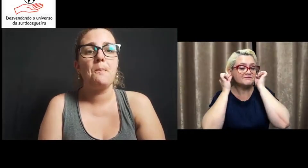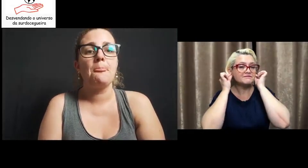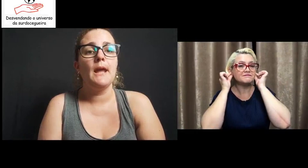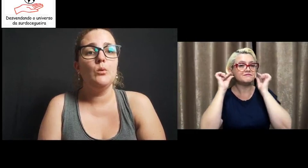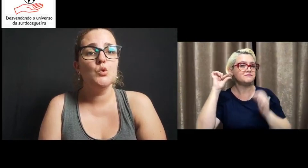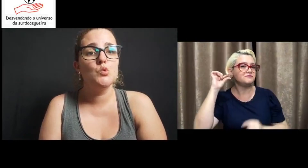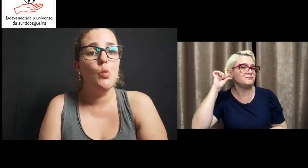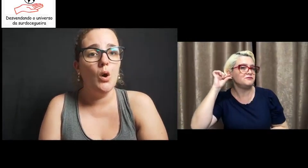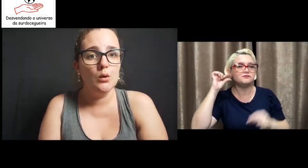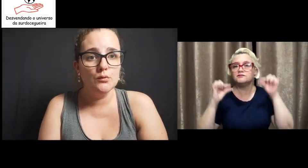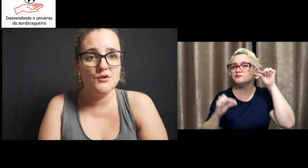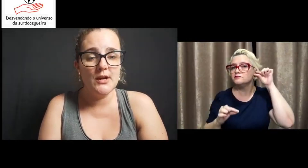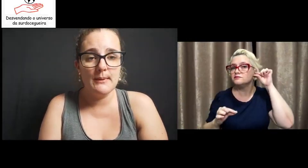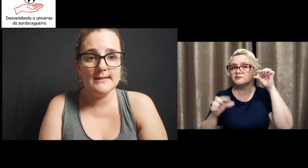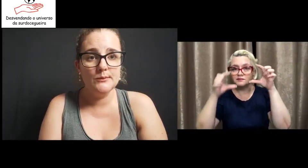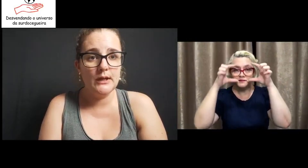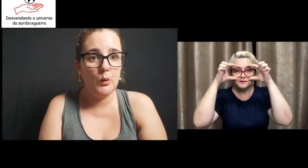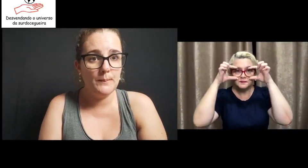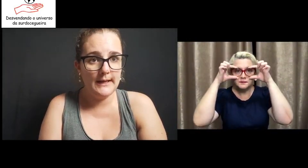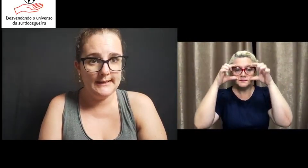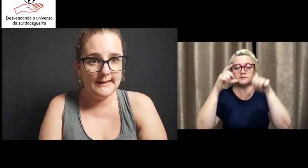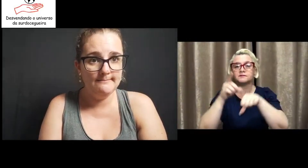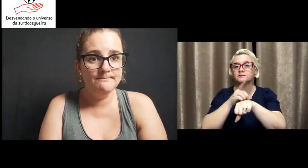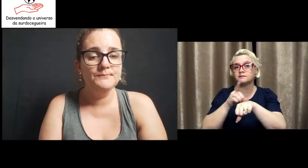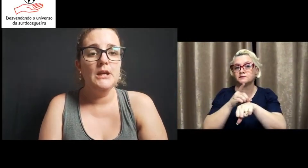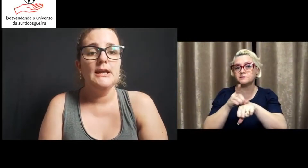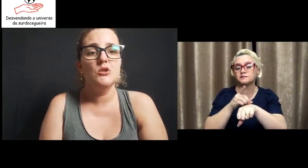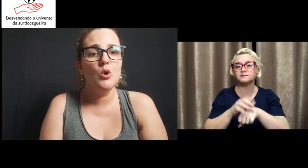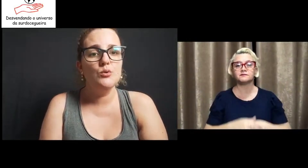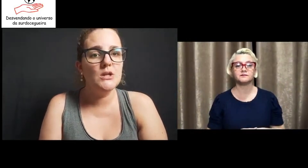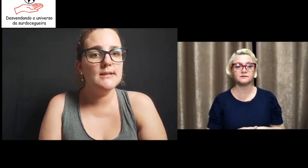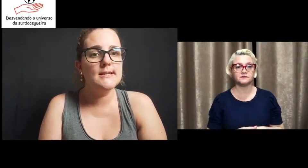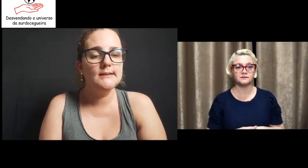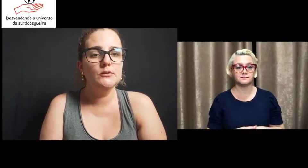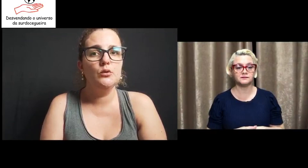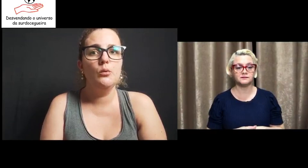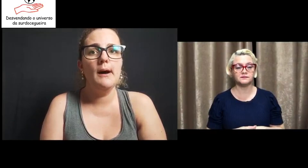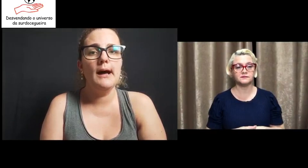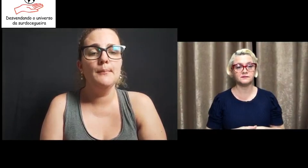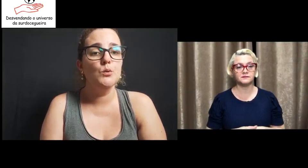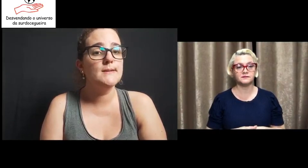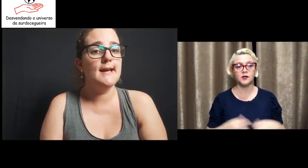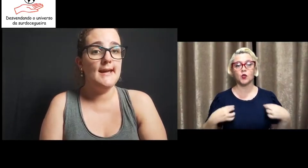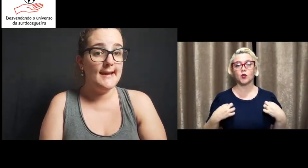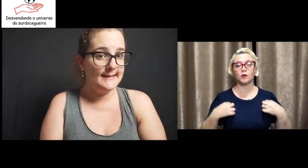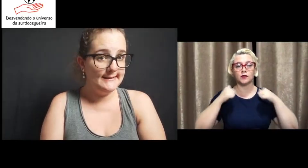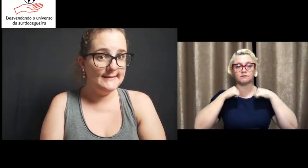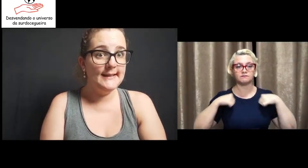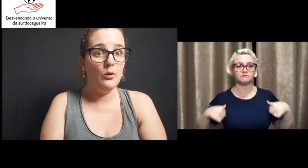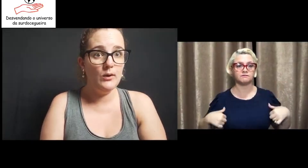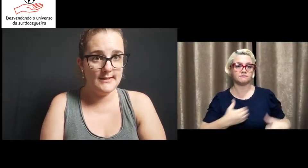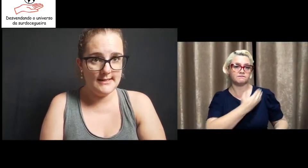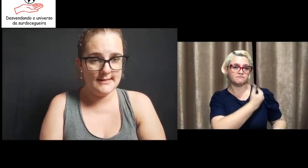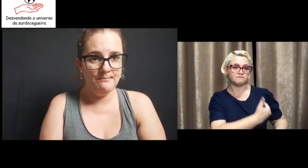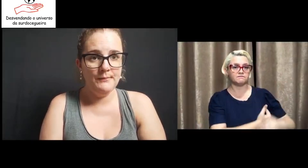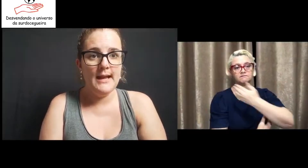pequenos. Eu uso um óculos de armação na cor preta. Estou utilizando uma blusa regata